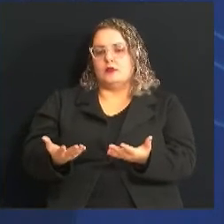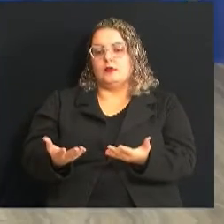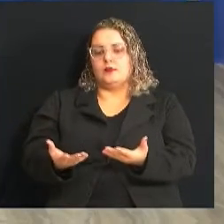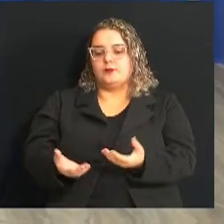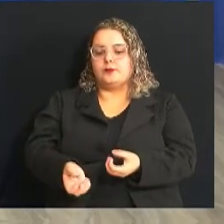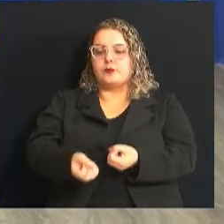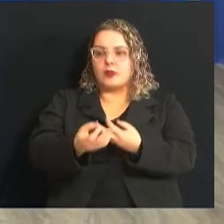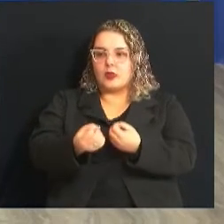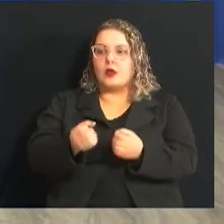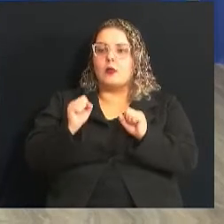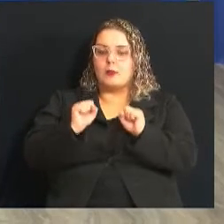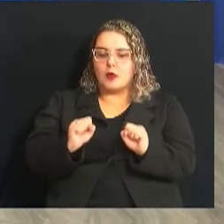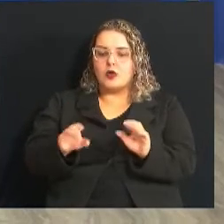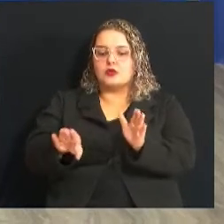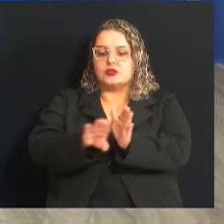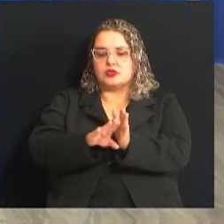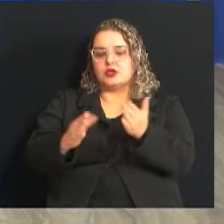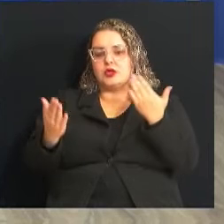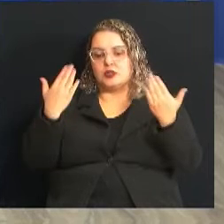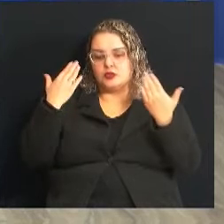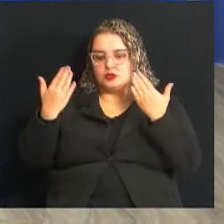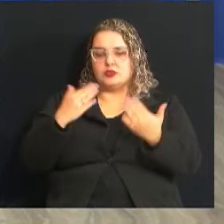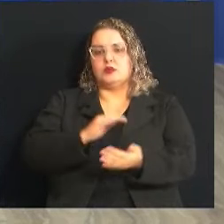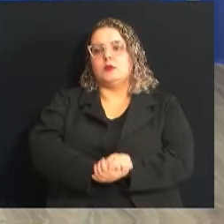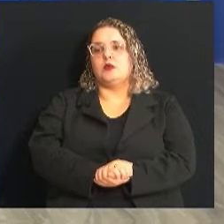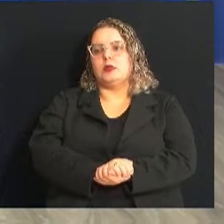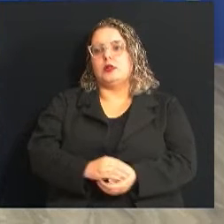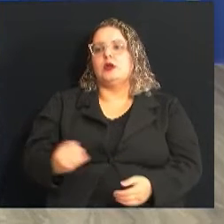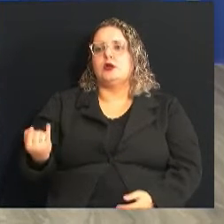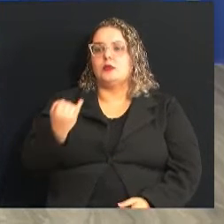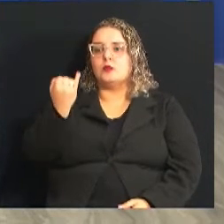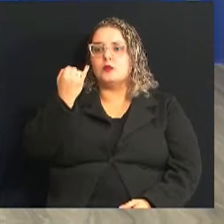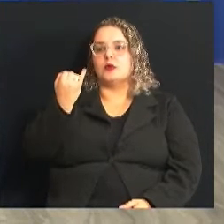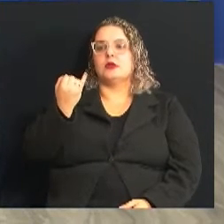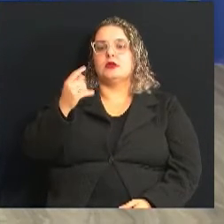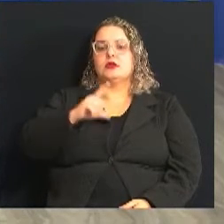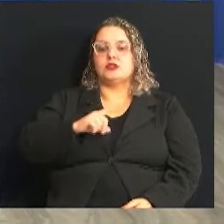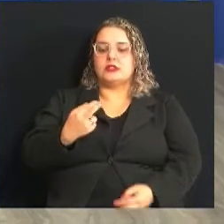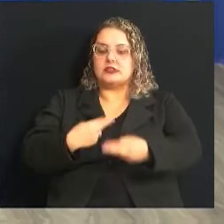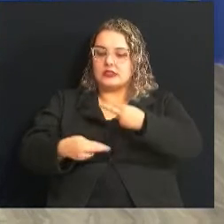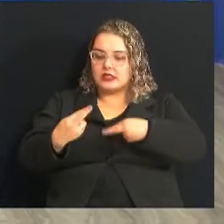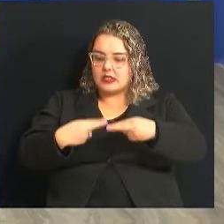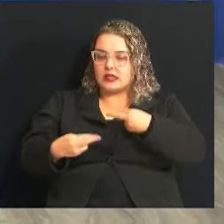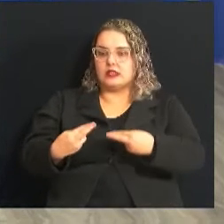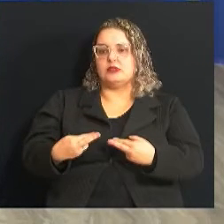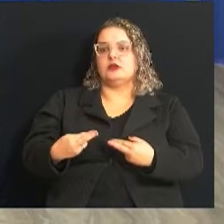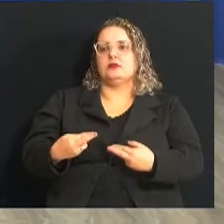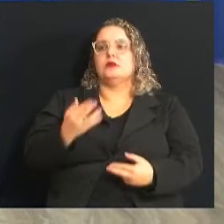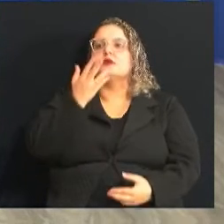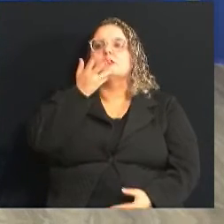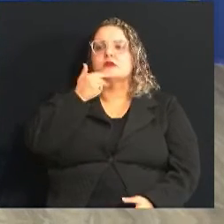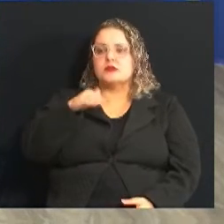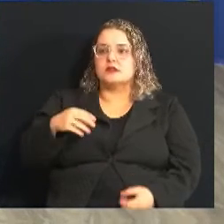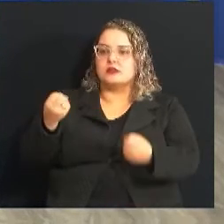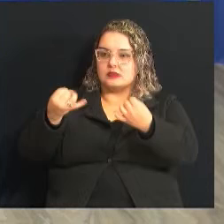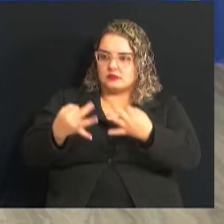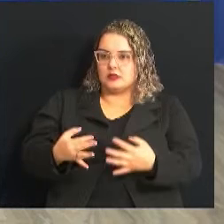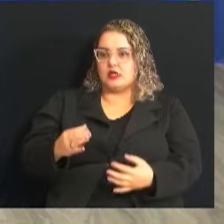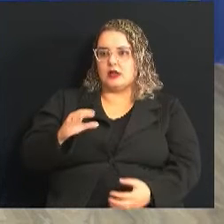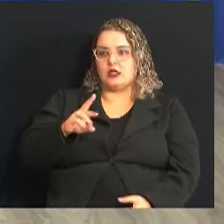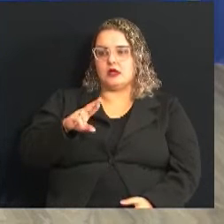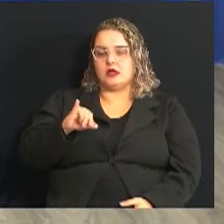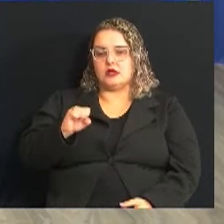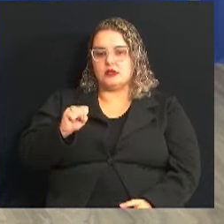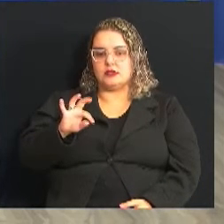do psicólogo, ou é importante a família ter esse relacionamento com essa criança e explicar, Cristiane?